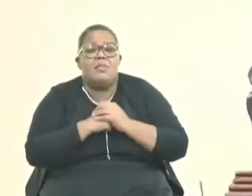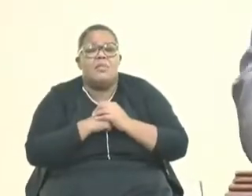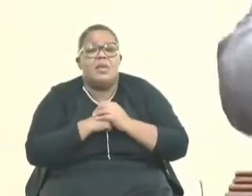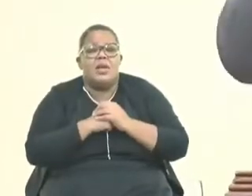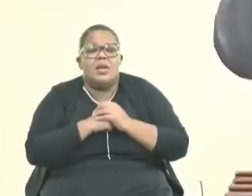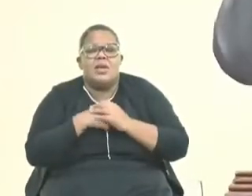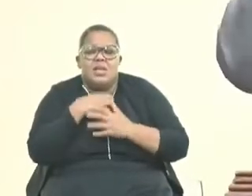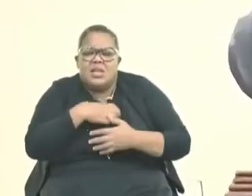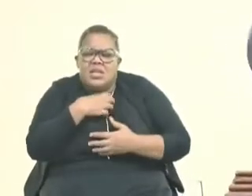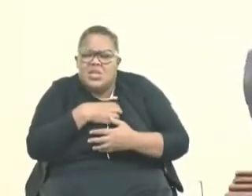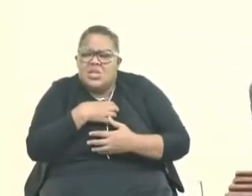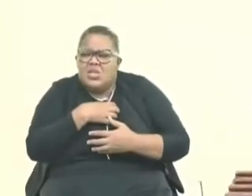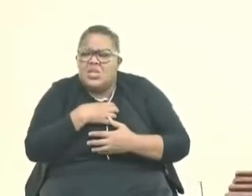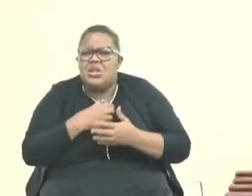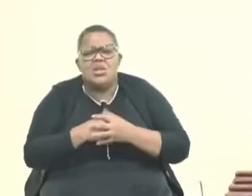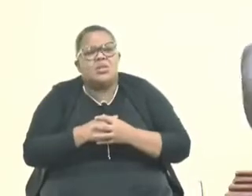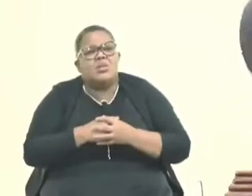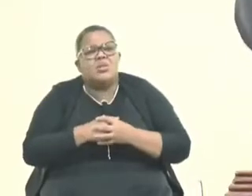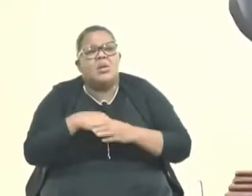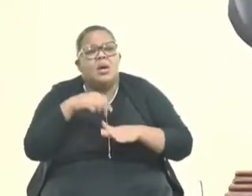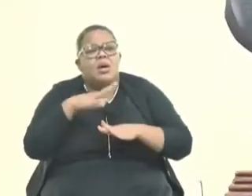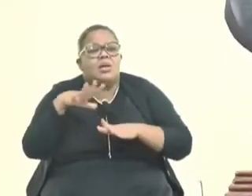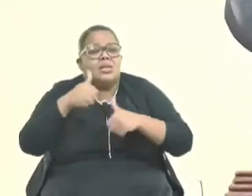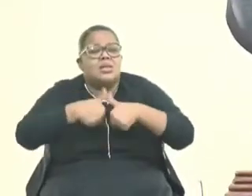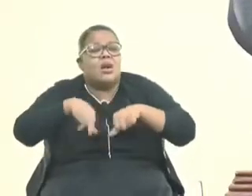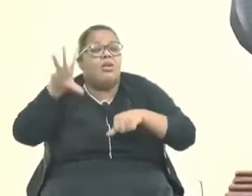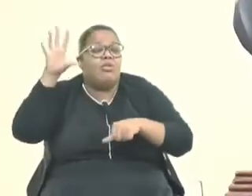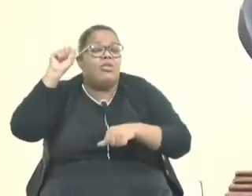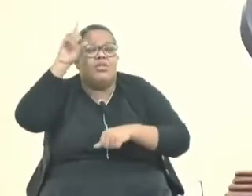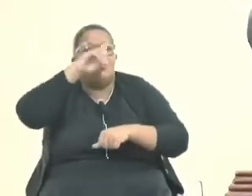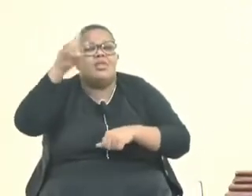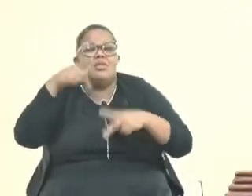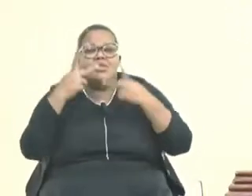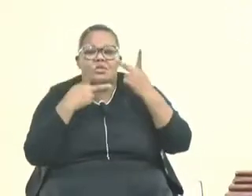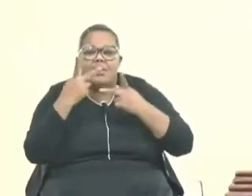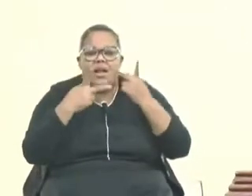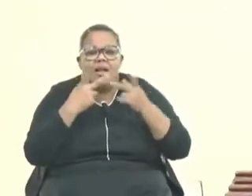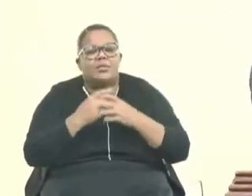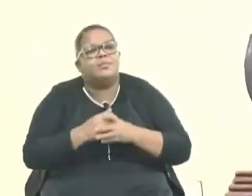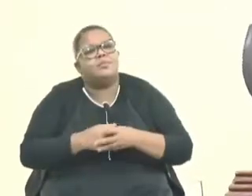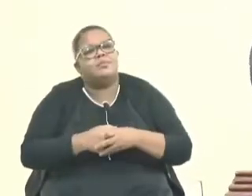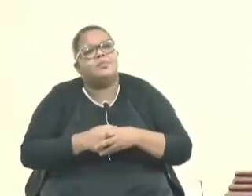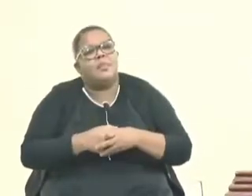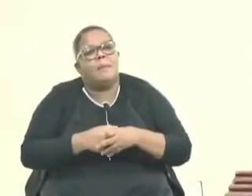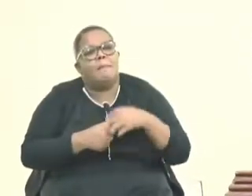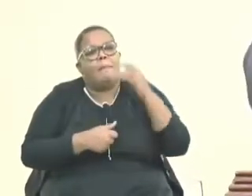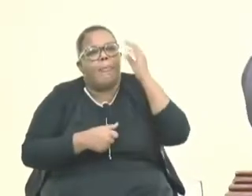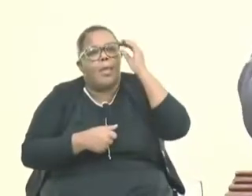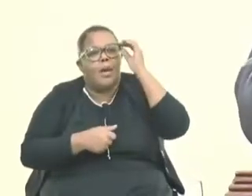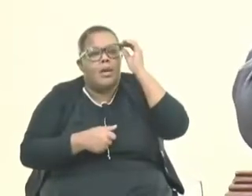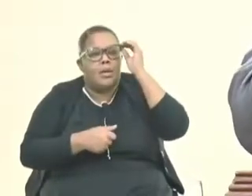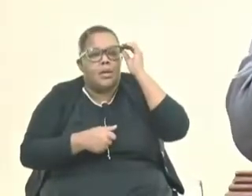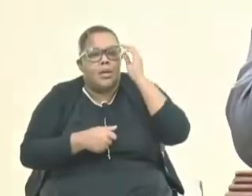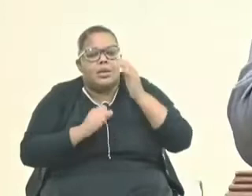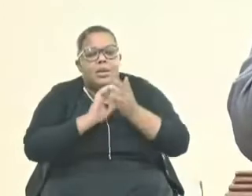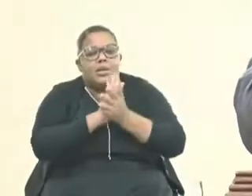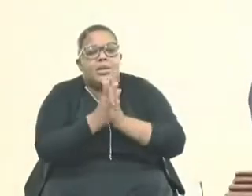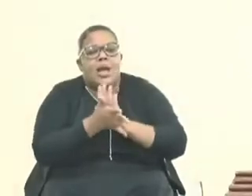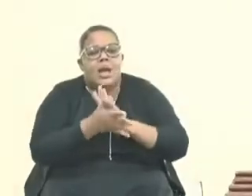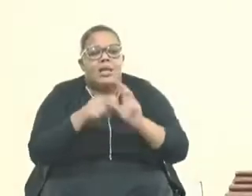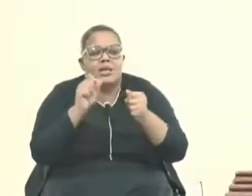falar mas se você passar desse limite vai chegar o momento que não vai adiantar a pregação mais nada